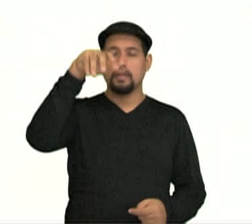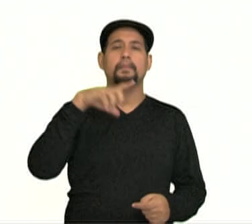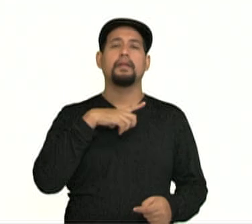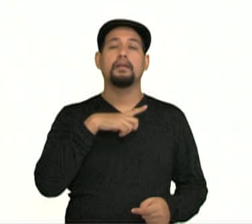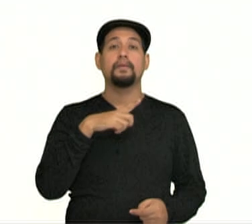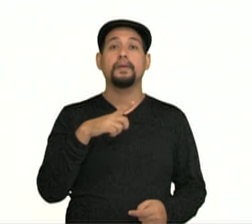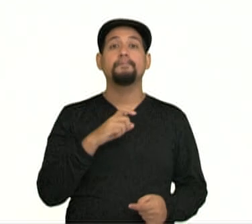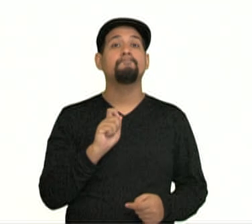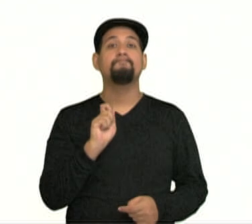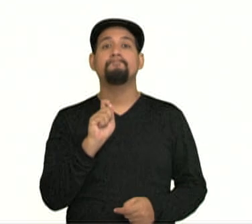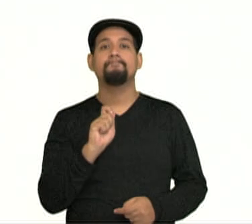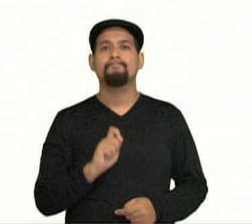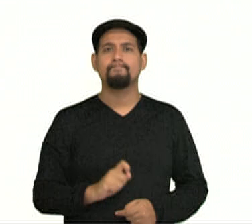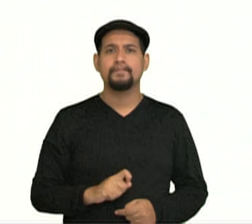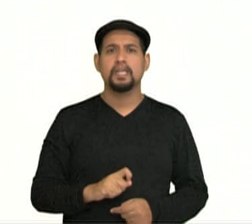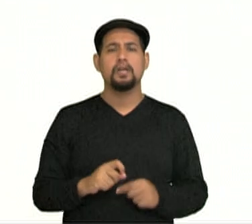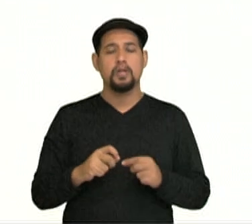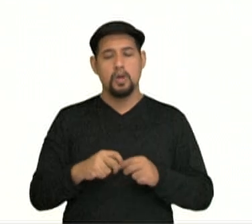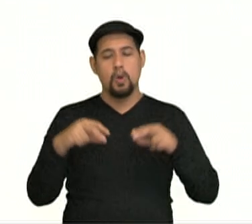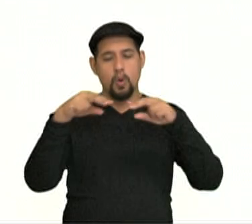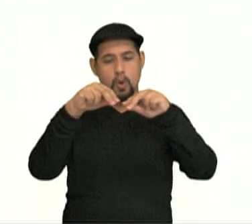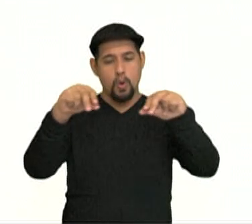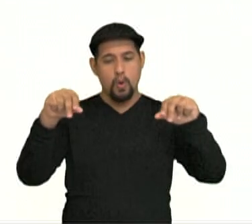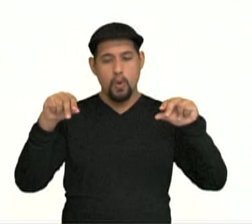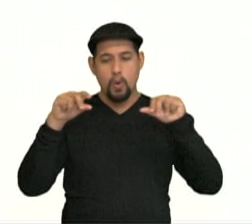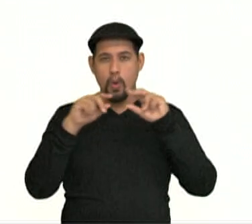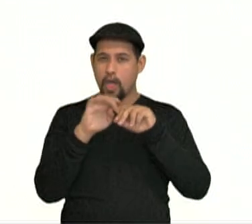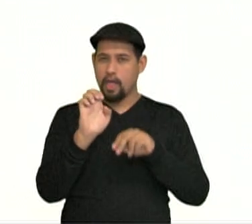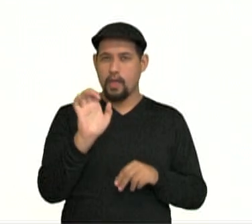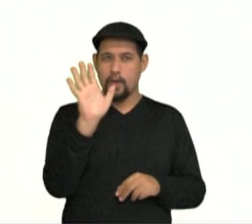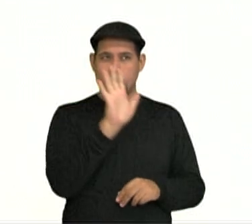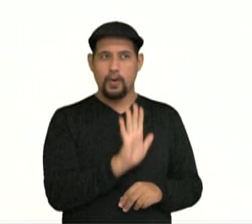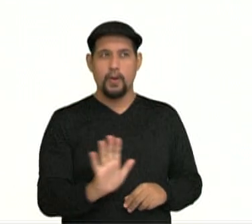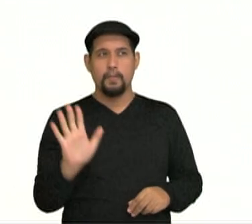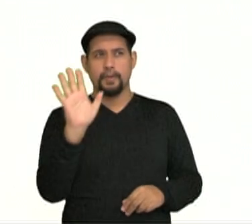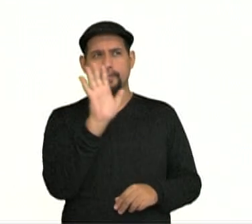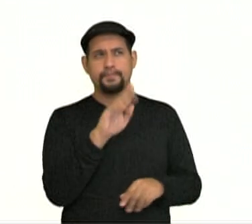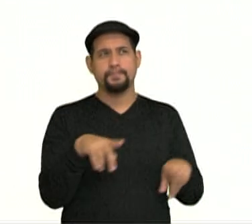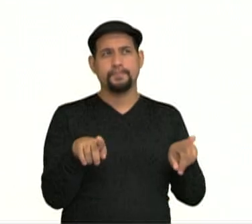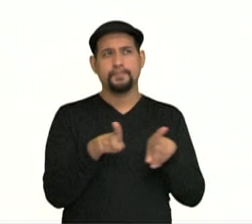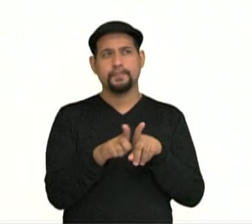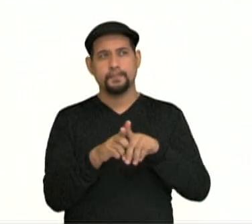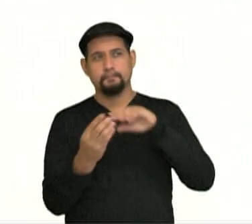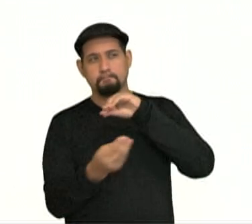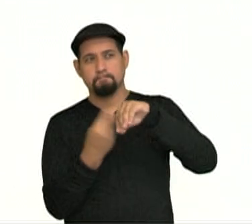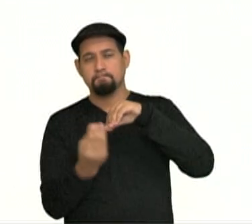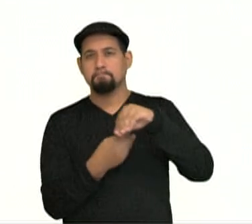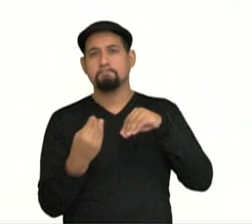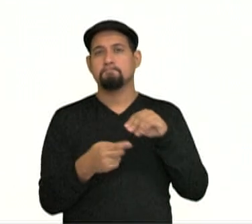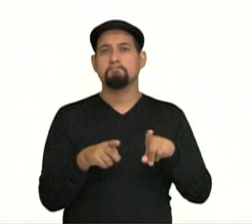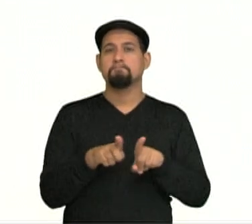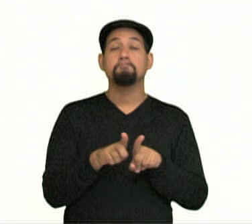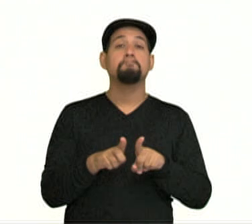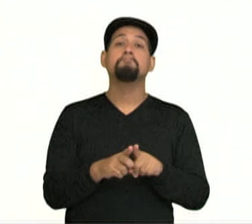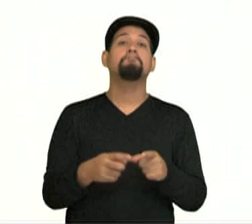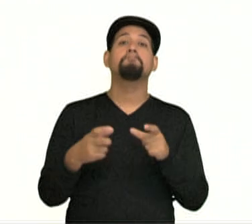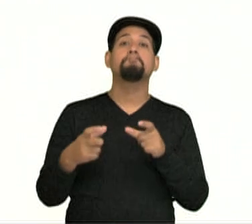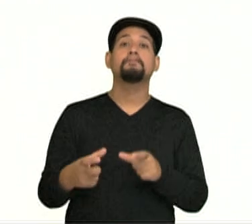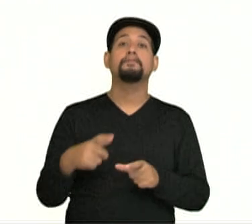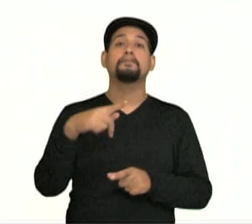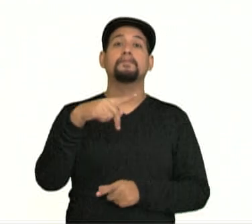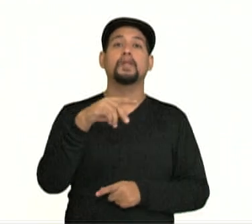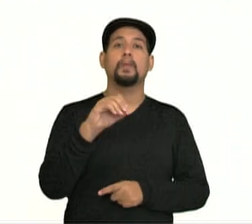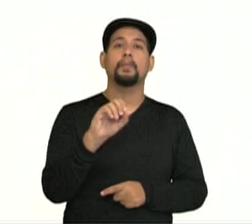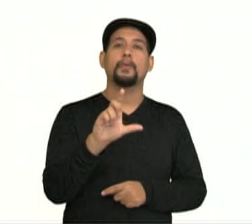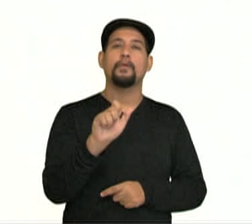ali a maior parte do território do continente europeu, além de uma pequena área também localizada na região